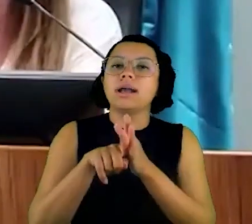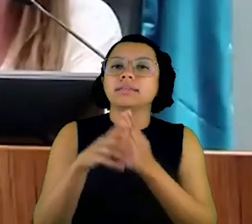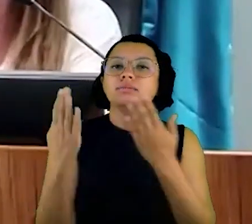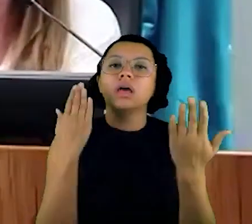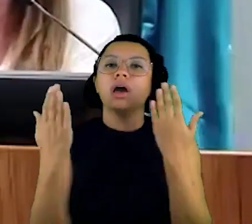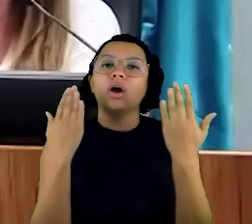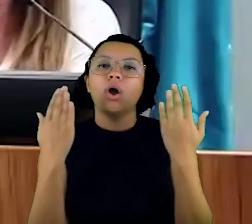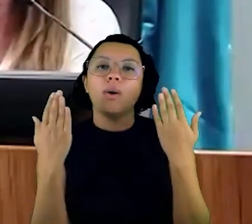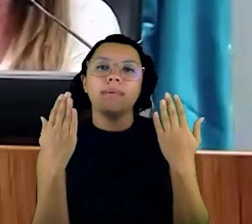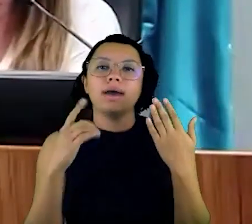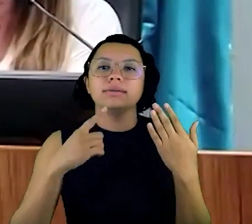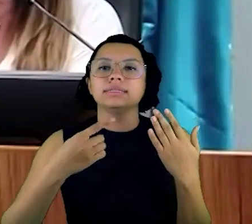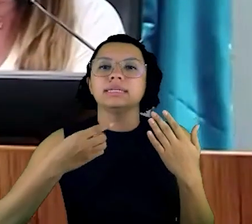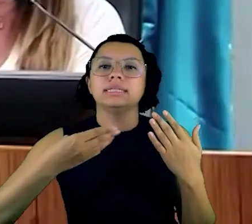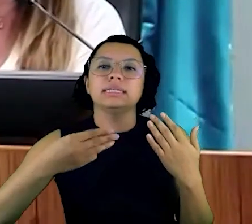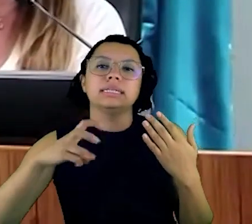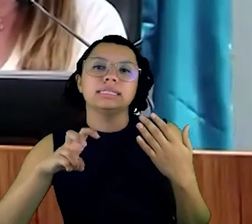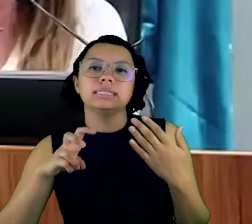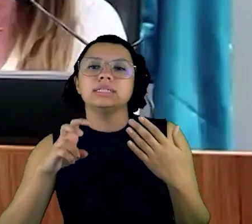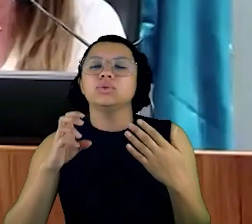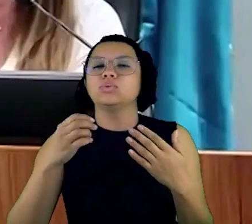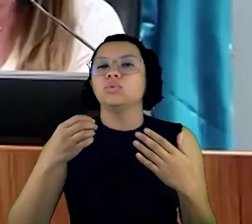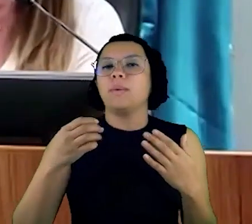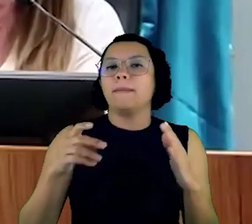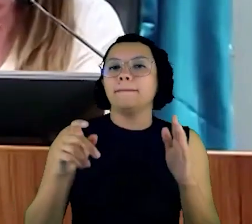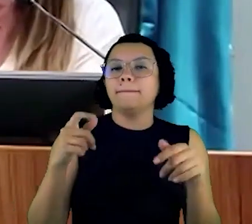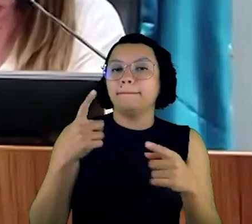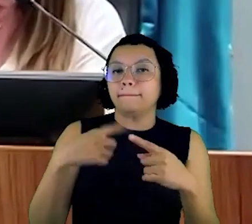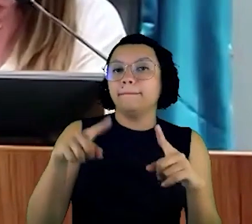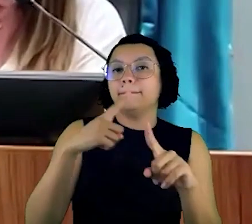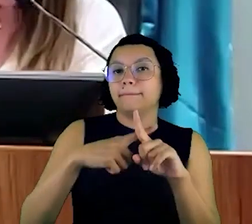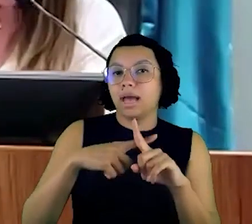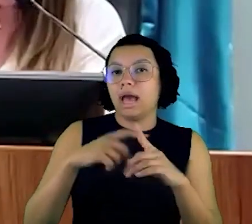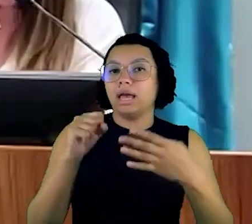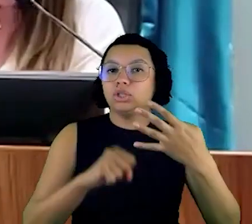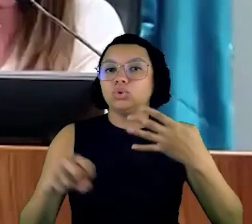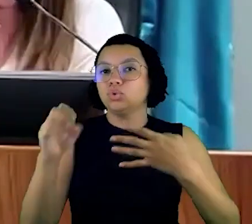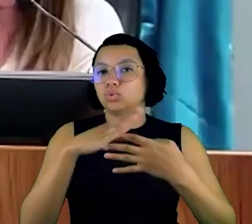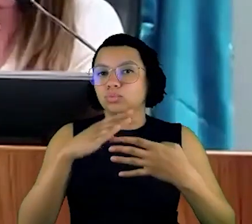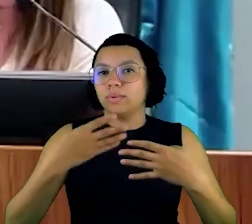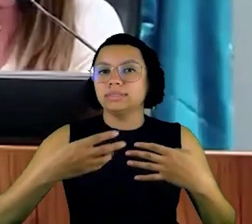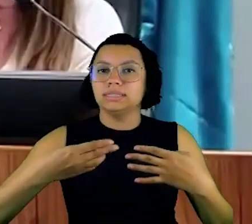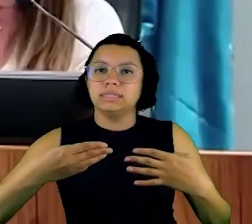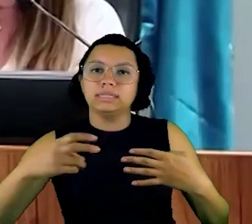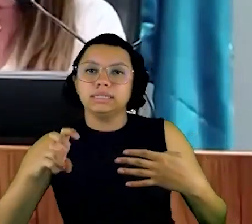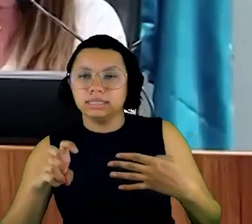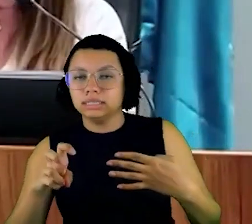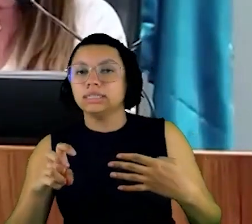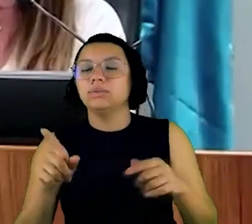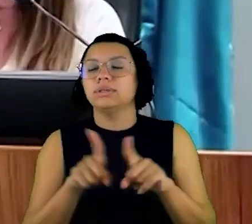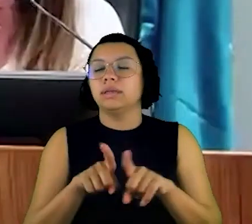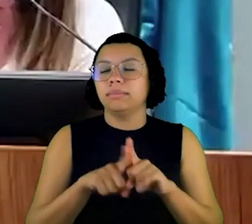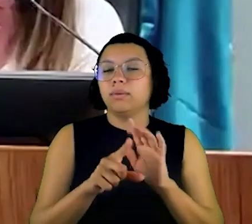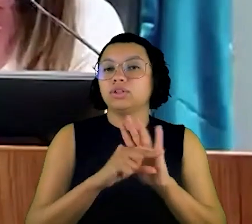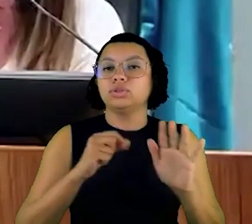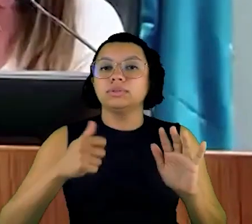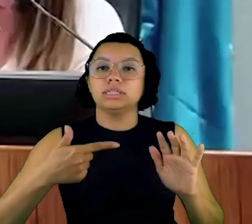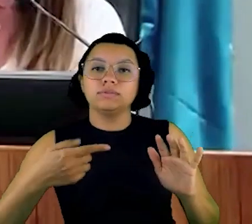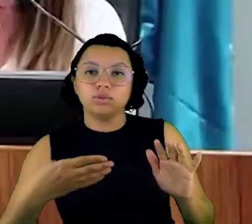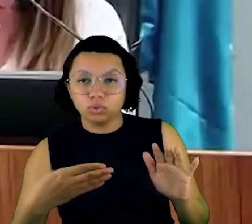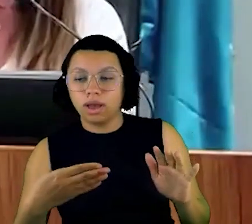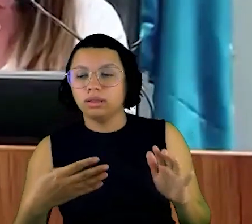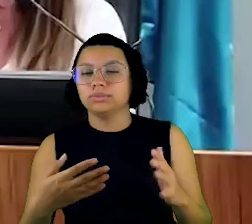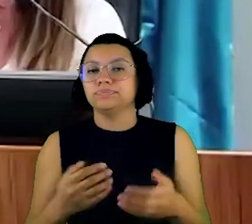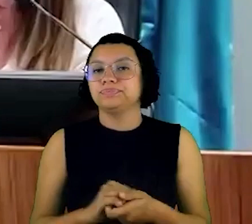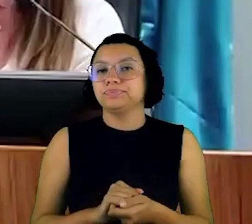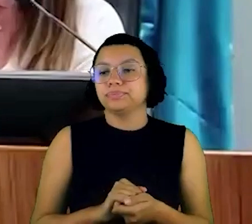lá da comparação, 135.3 mais súmula 435 com interpretação elástica do 124.